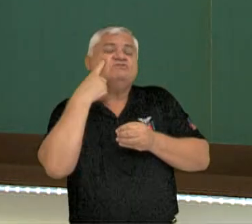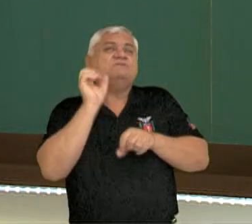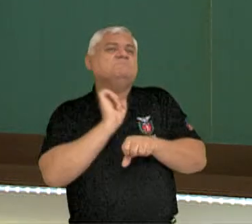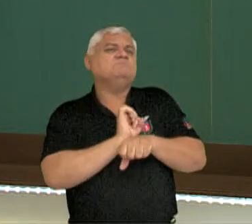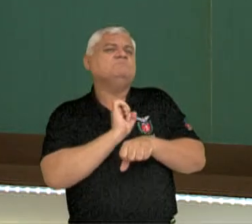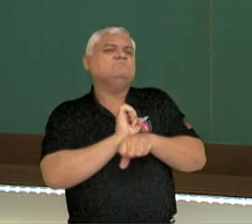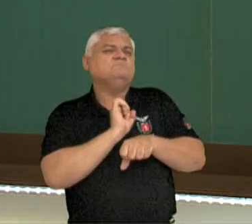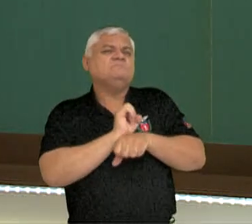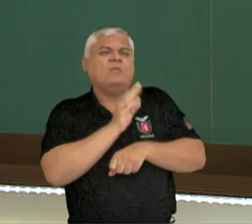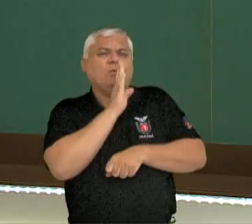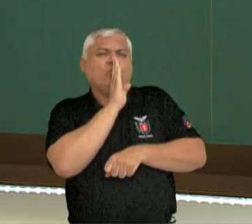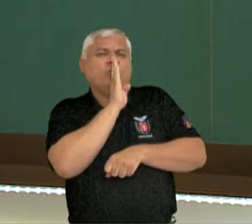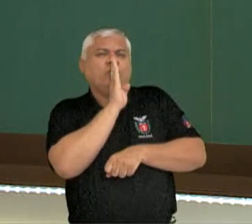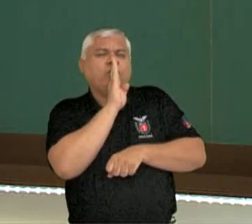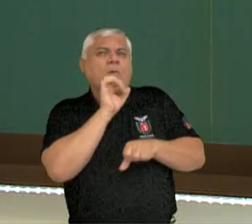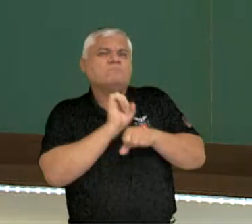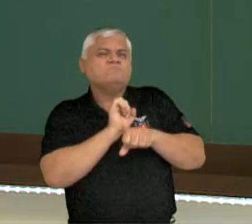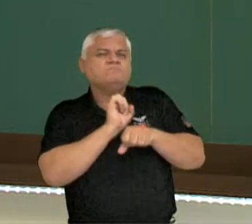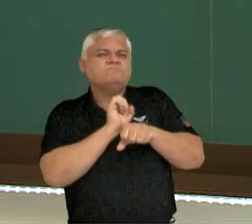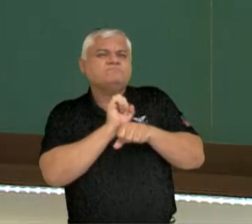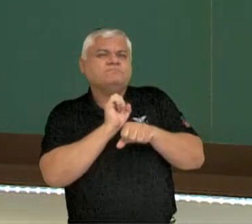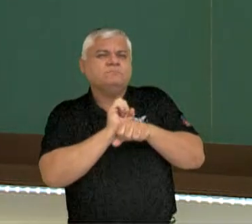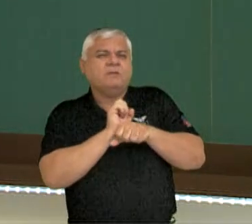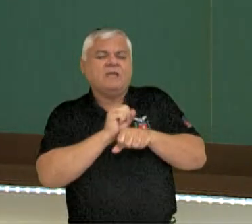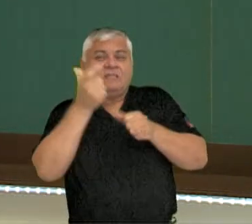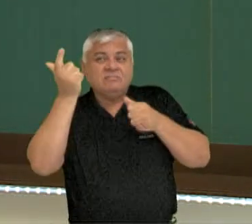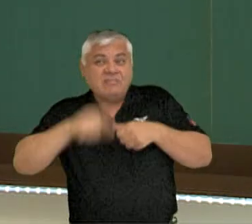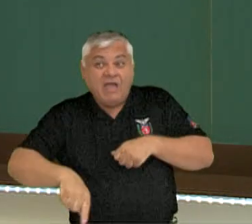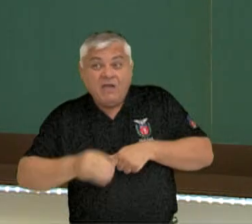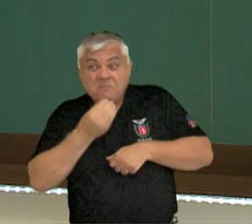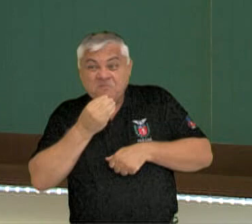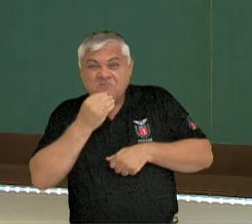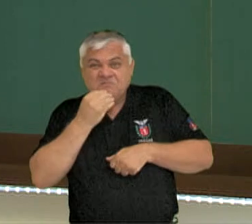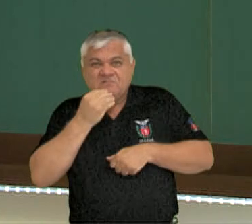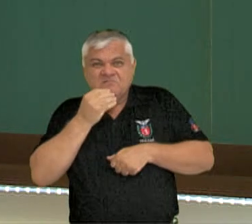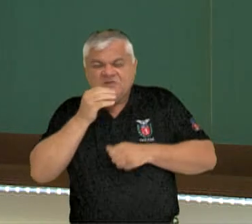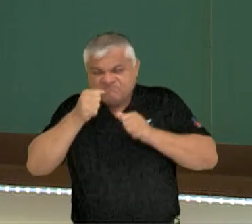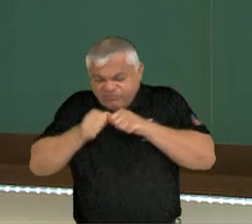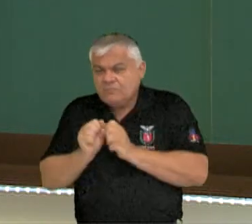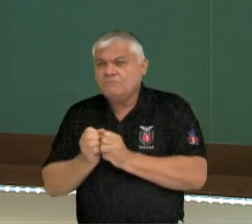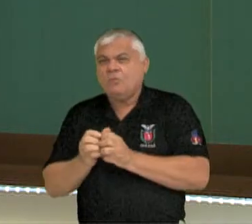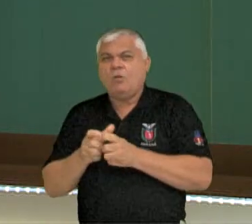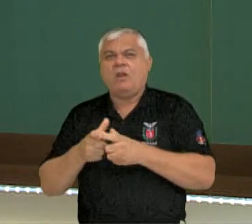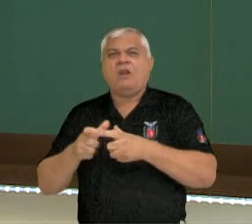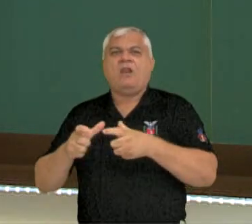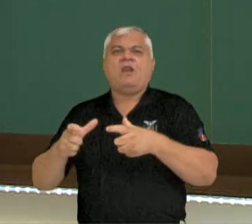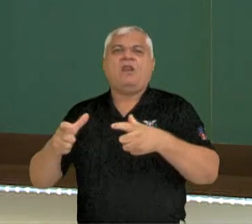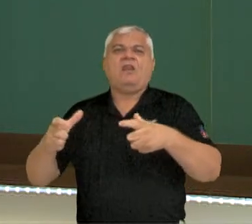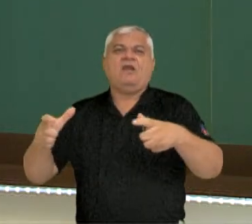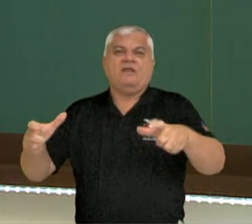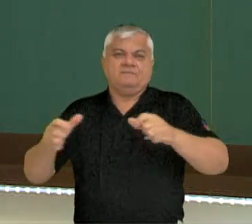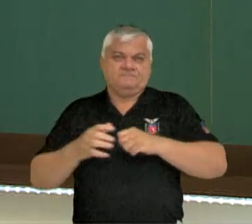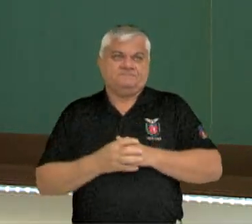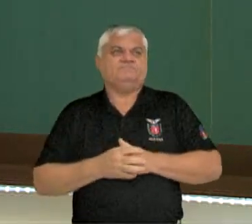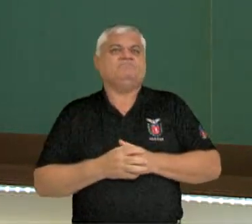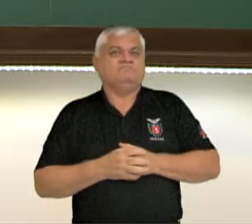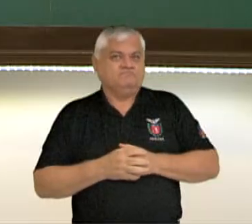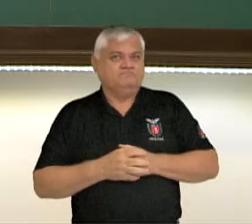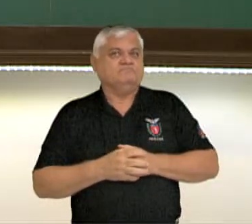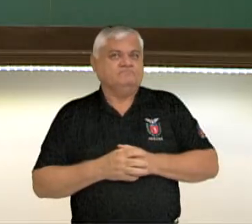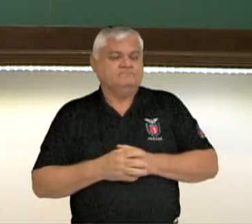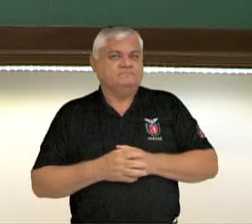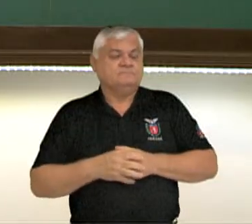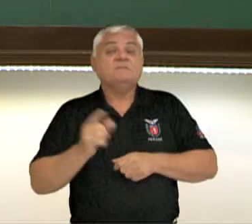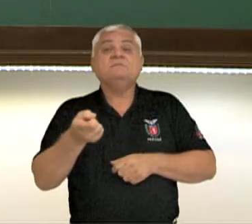ambiente propício para que ela entre, né, num organismo ou ela possa se reproduzir. Então, vamos com o